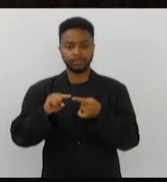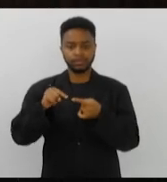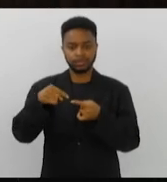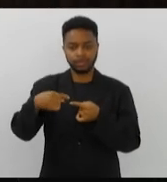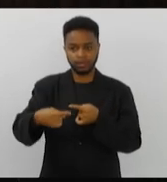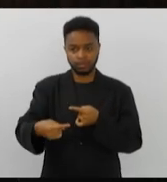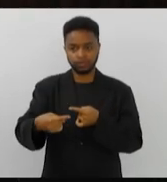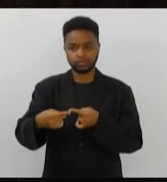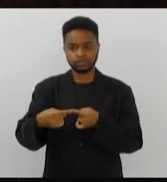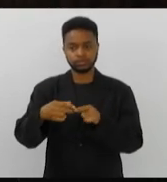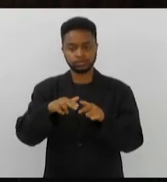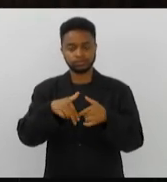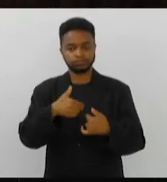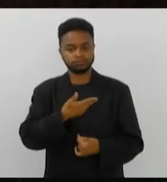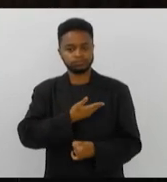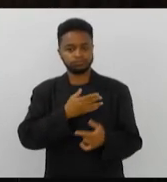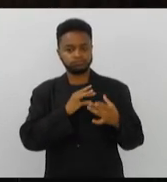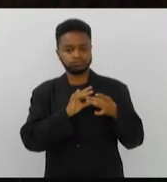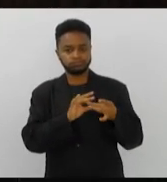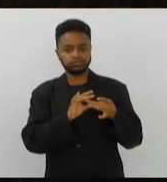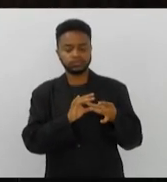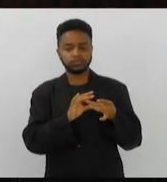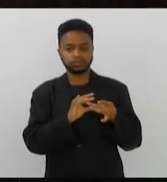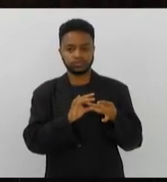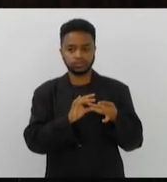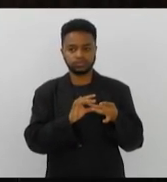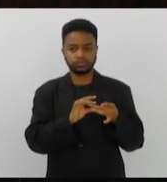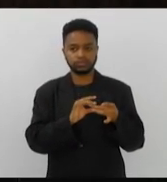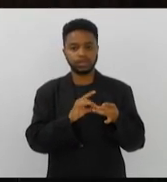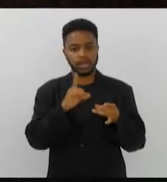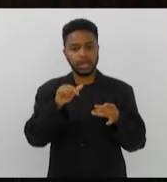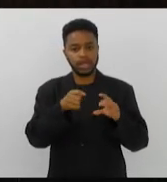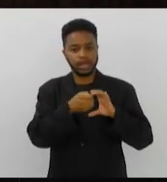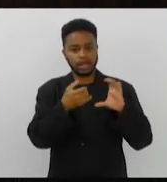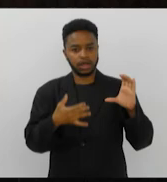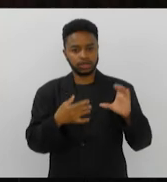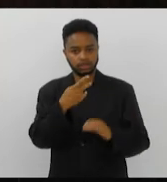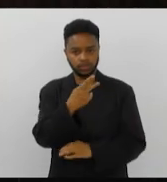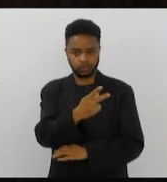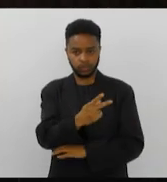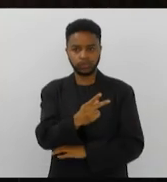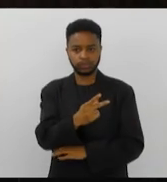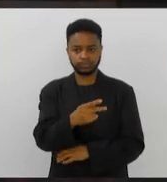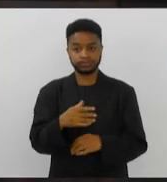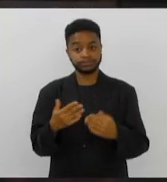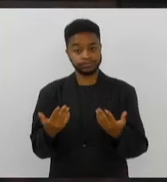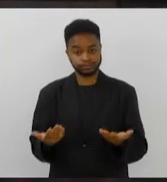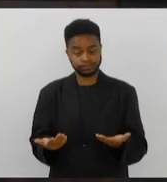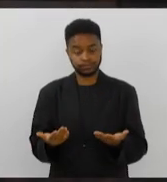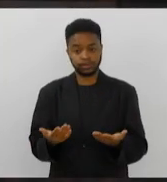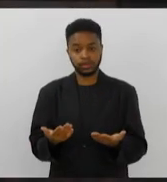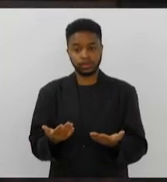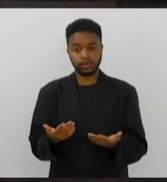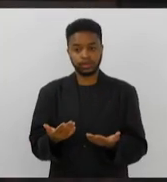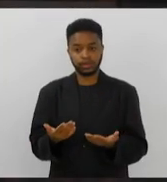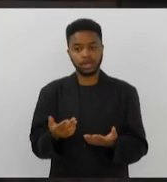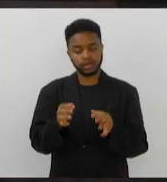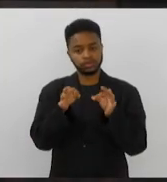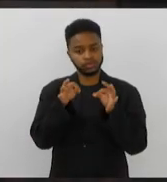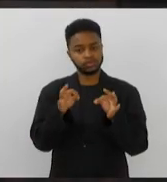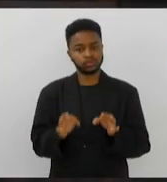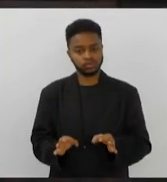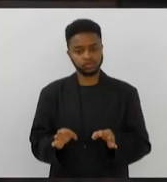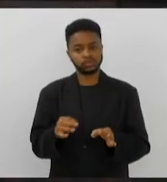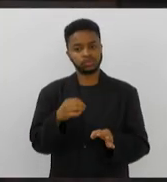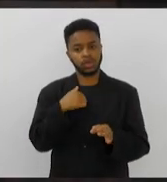tornar amigo que é uma é uma é uma peculiaridade sua então meu irmão mais do que justo